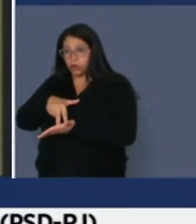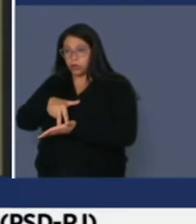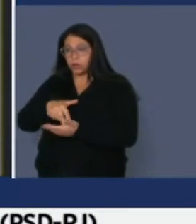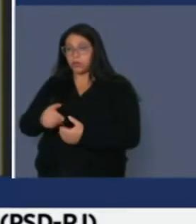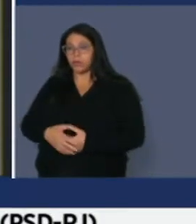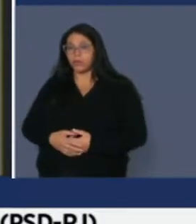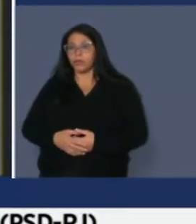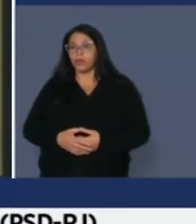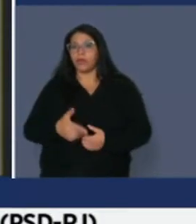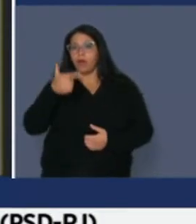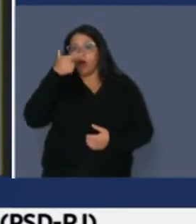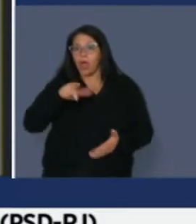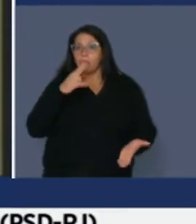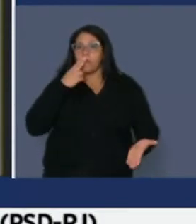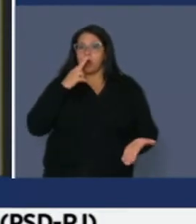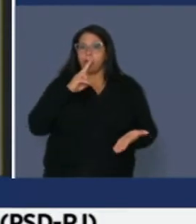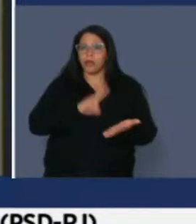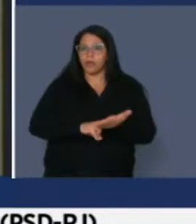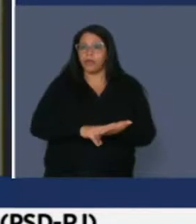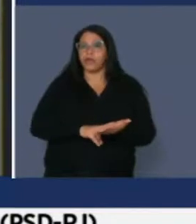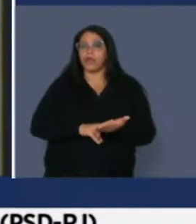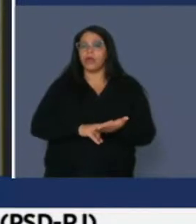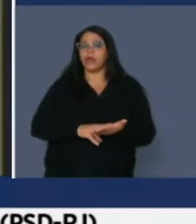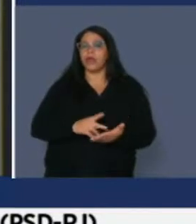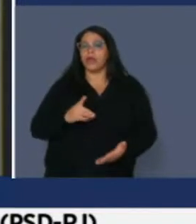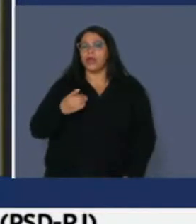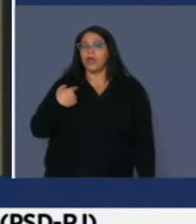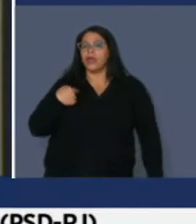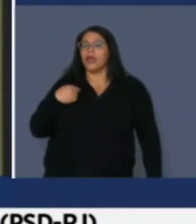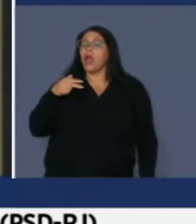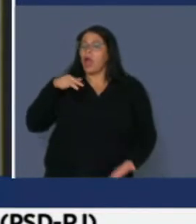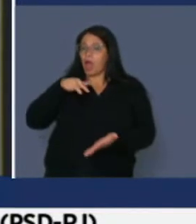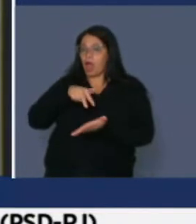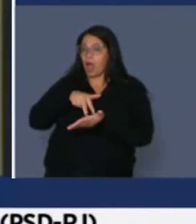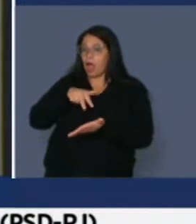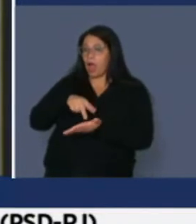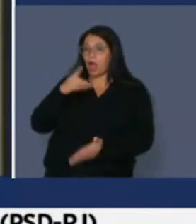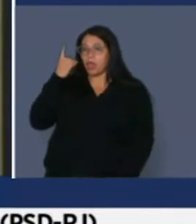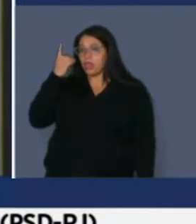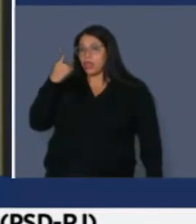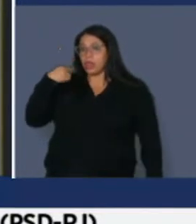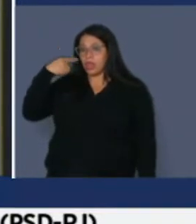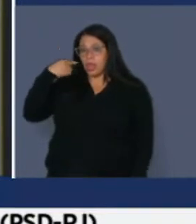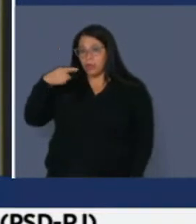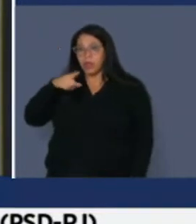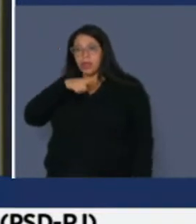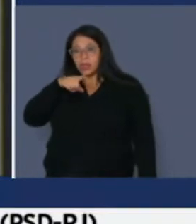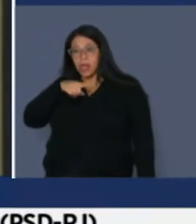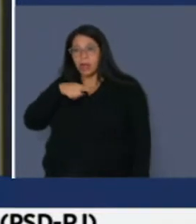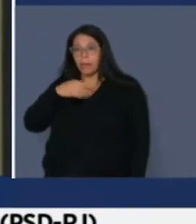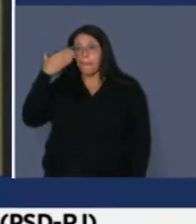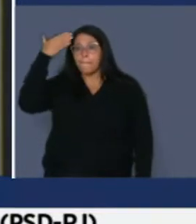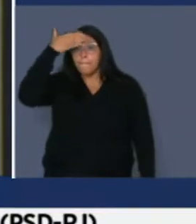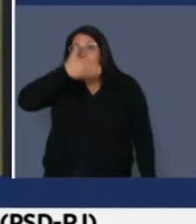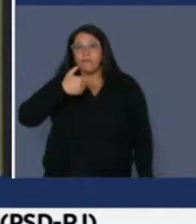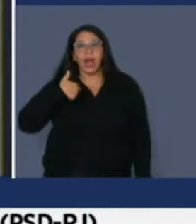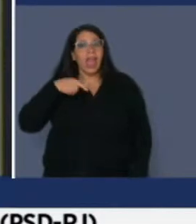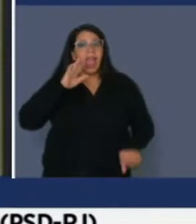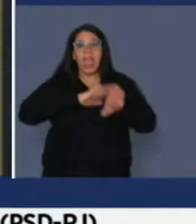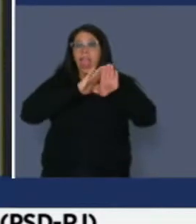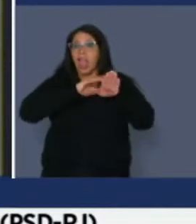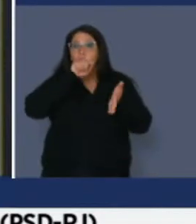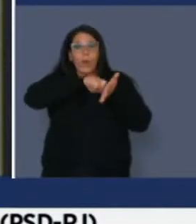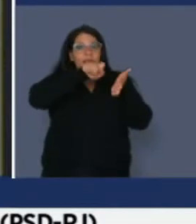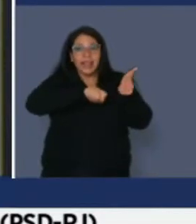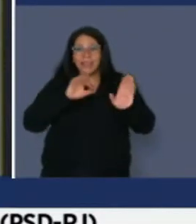Eu vou repetir, carta essa que a minha defesa que está aqui. Tem elementos suficientes para provar que eu não escrevi